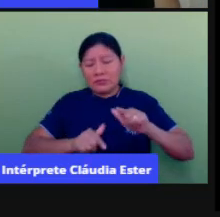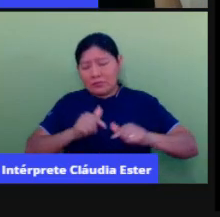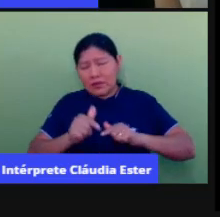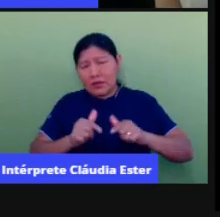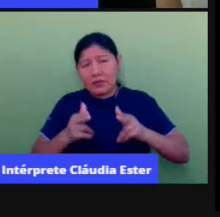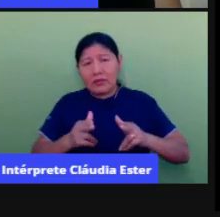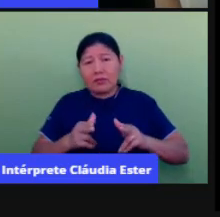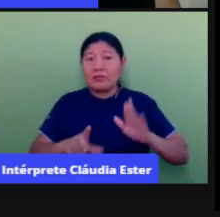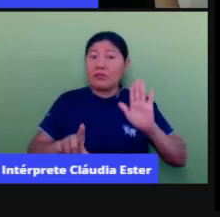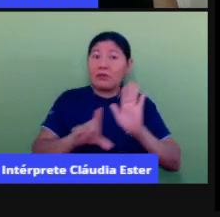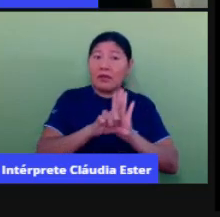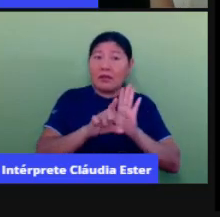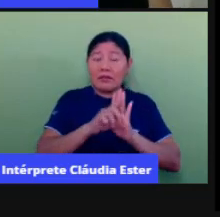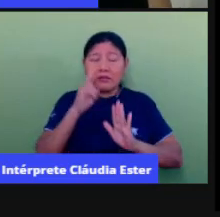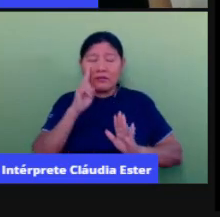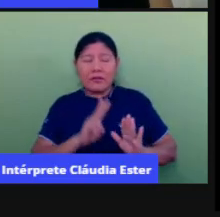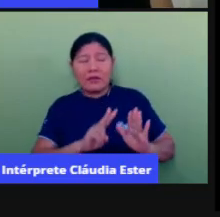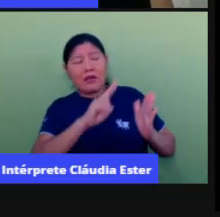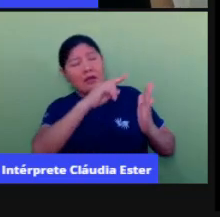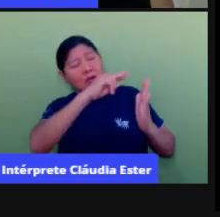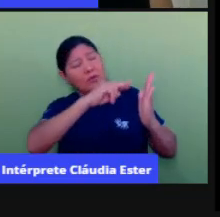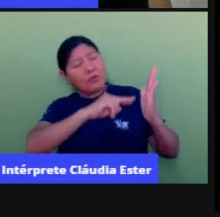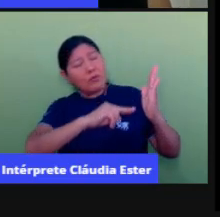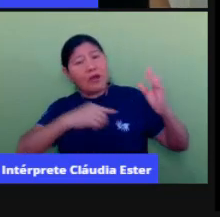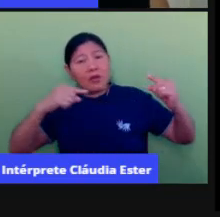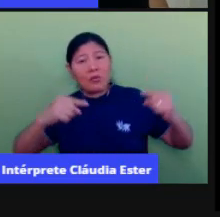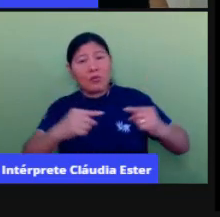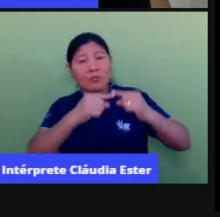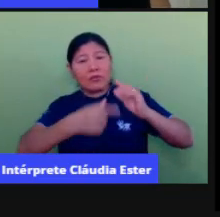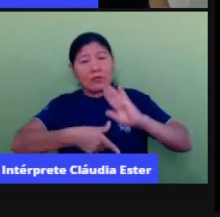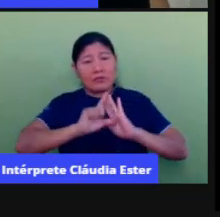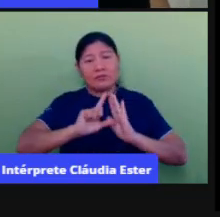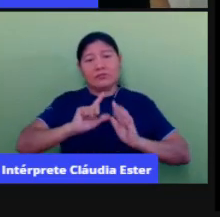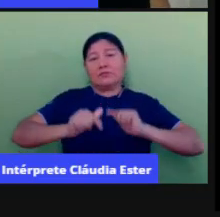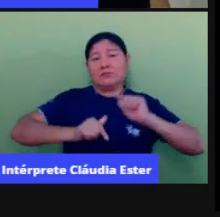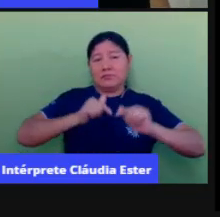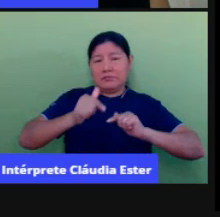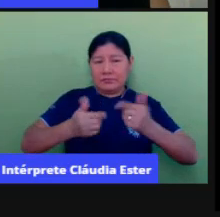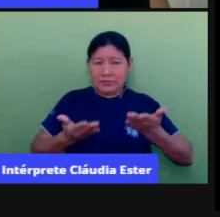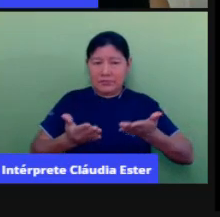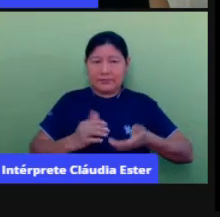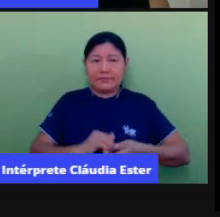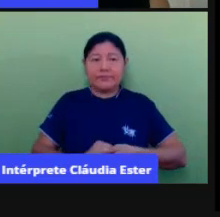tão errado assim, a tentativa foi boa. Pode passar, por favor.